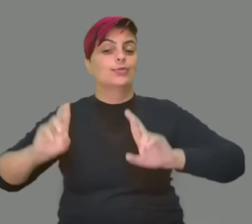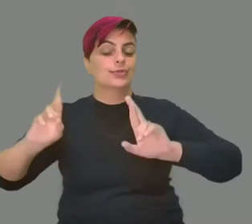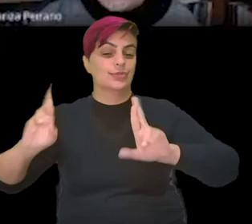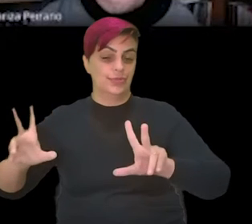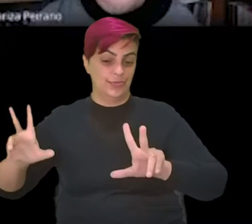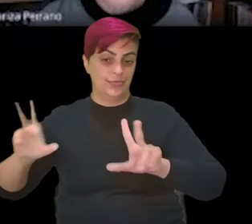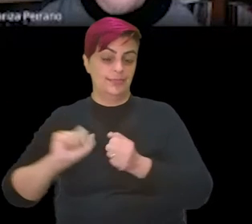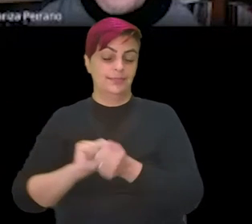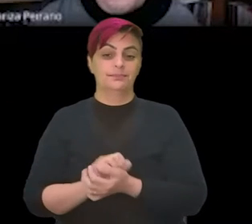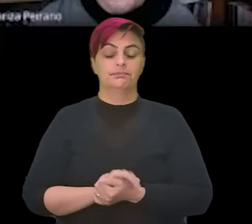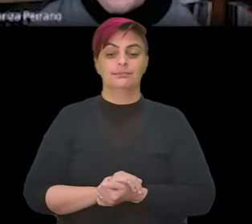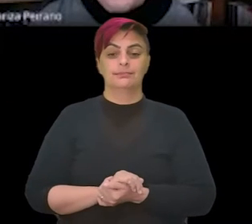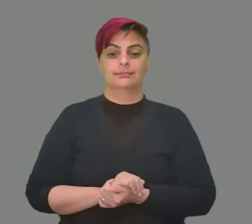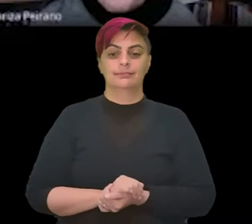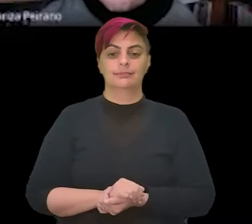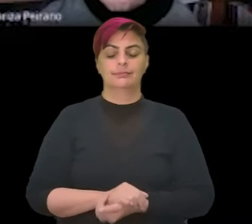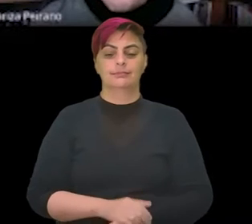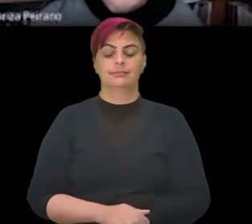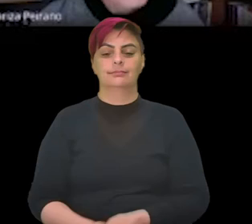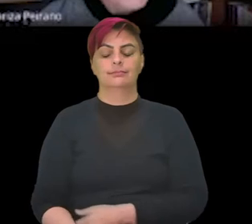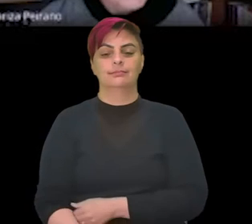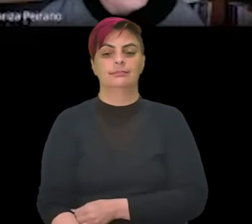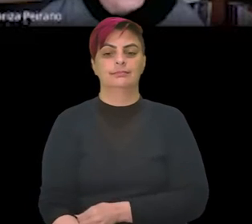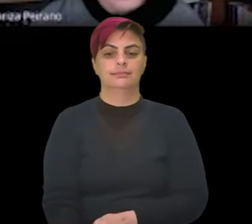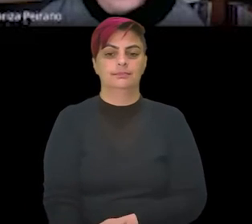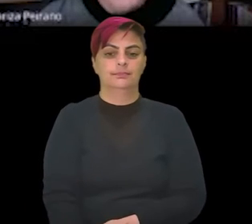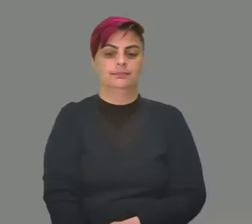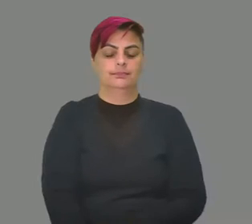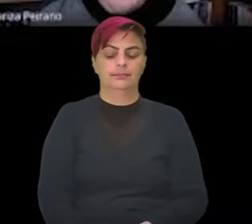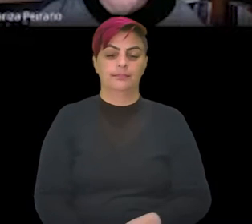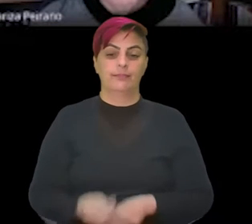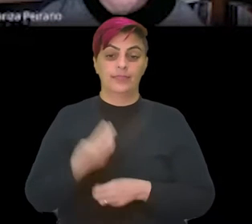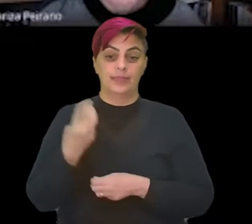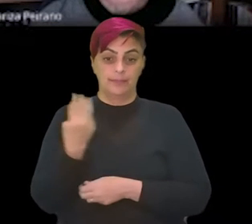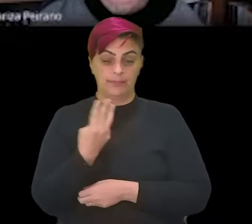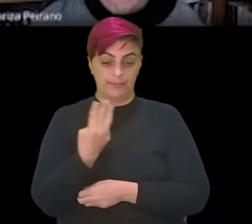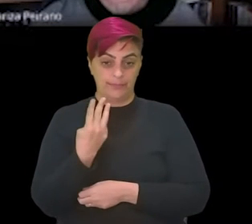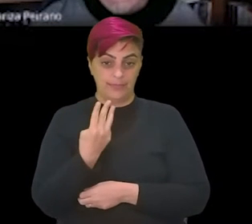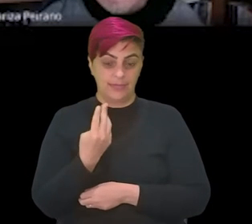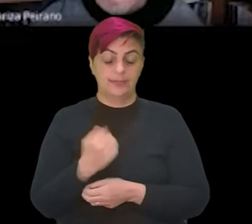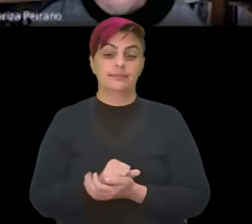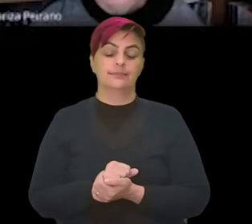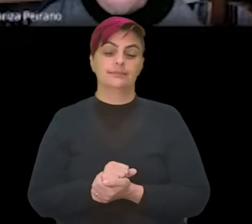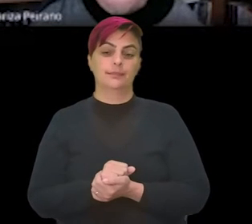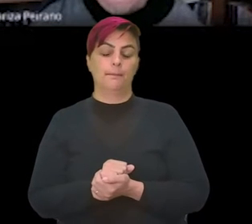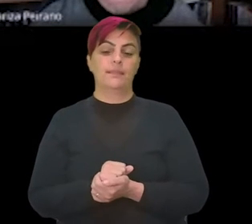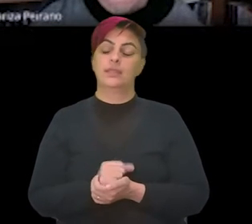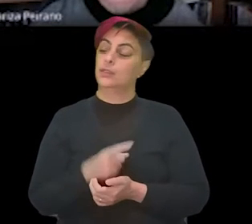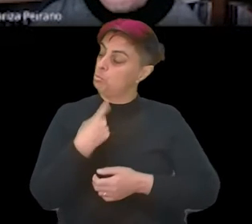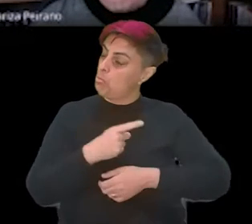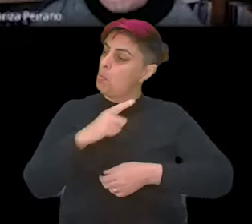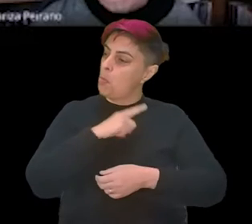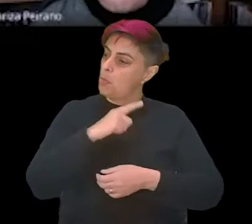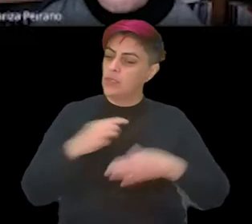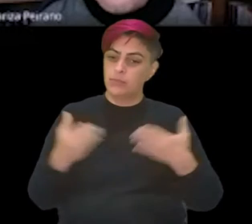das Ilhas Planas de Coral. E em terceiro entrada, voltemos agora nossa